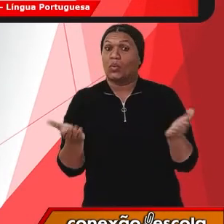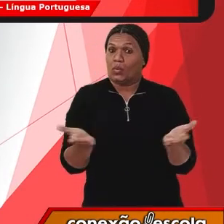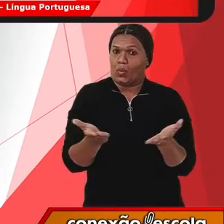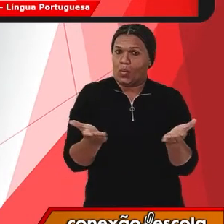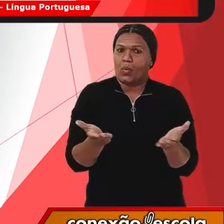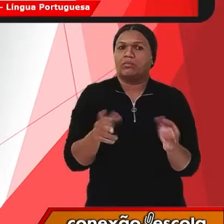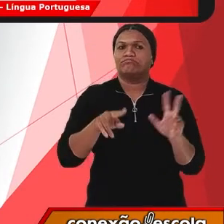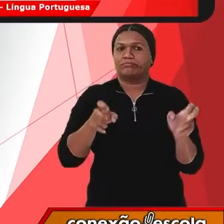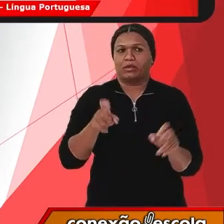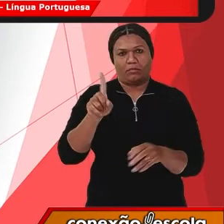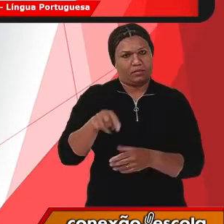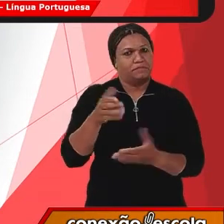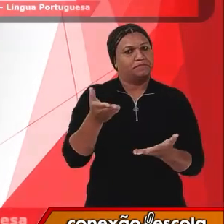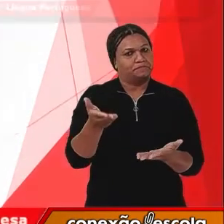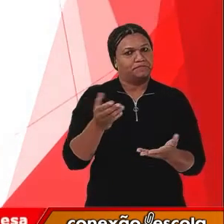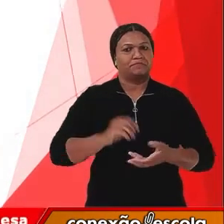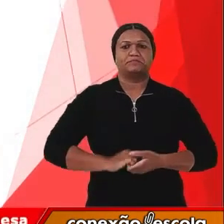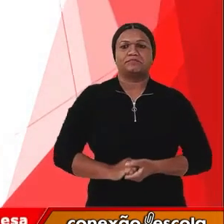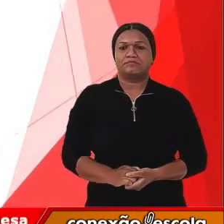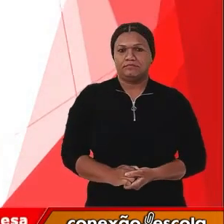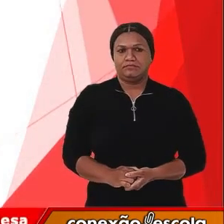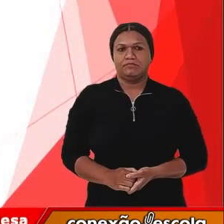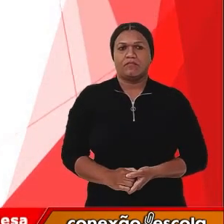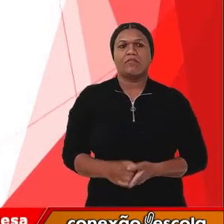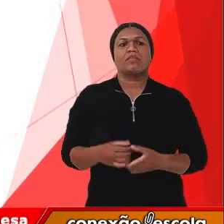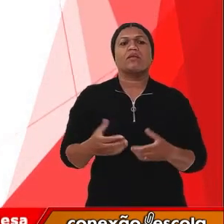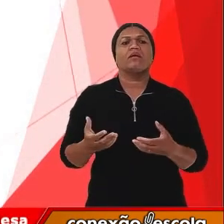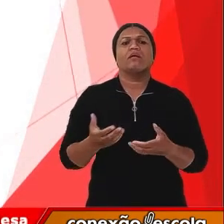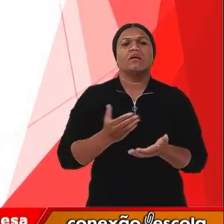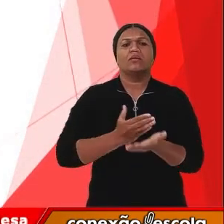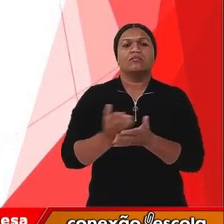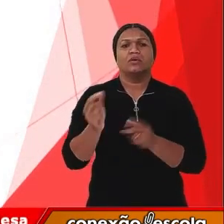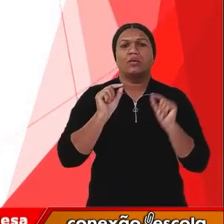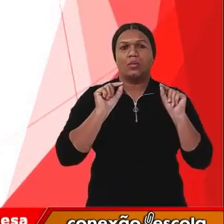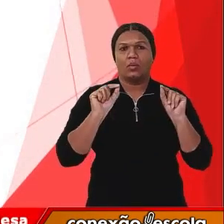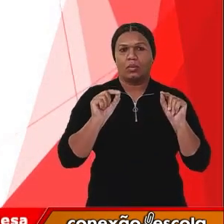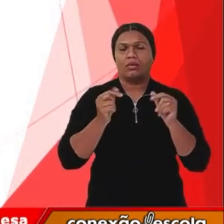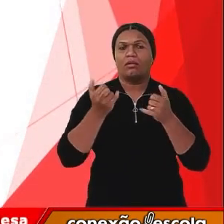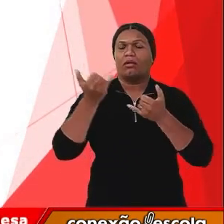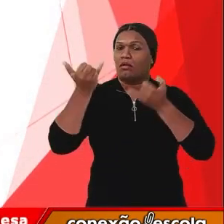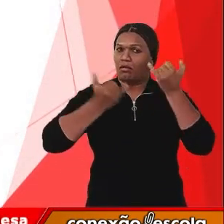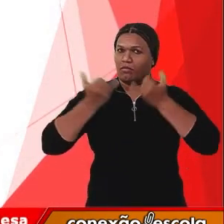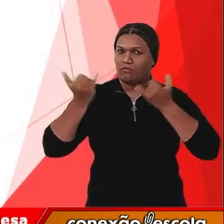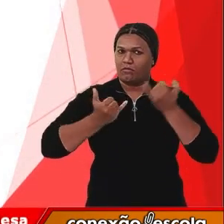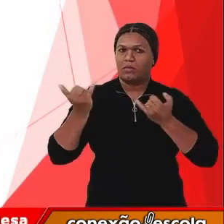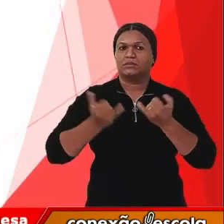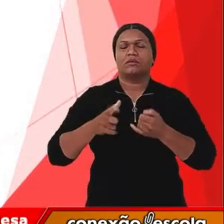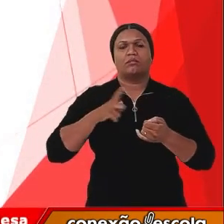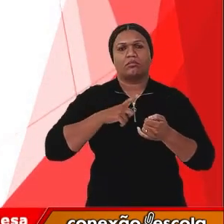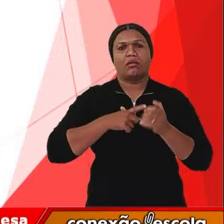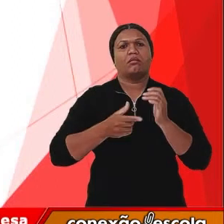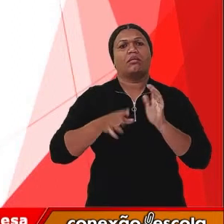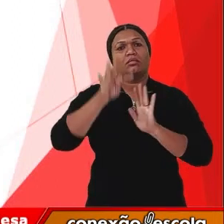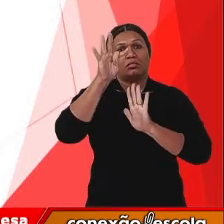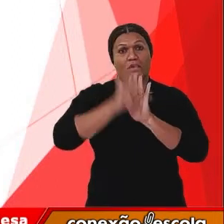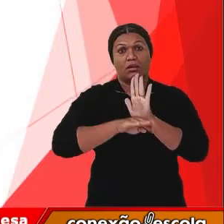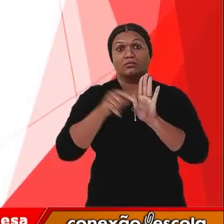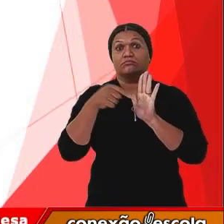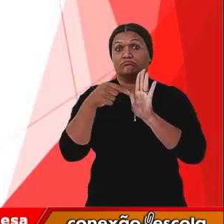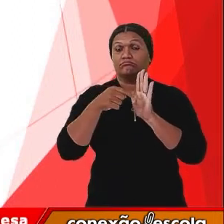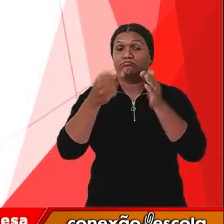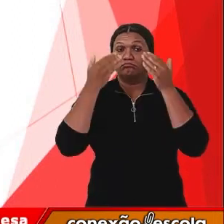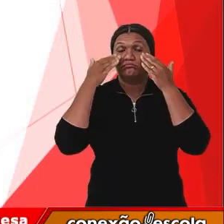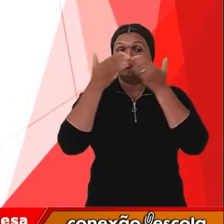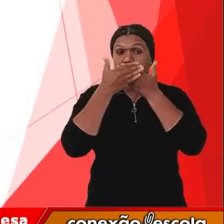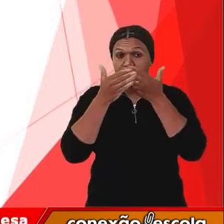é o assunto do nosso encontro de hoje e vamos começar então pelas informações que estão explícitas no